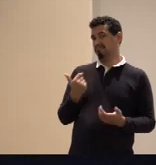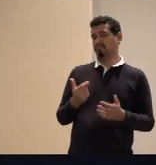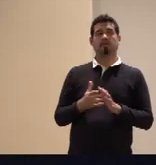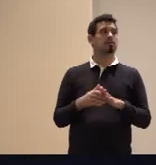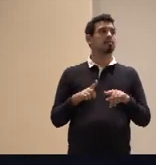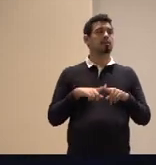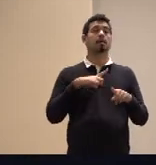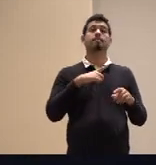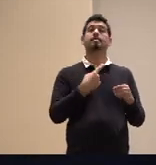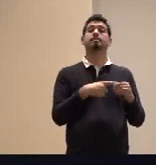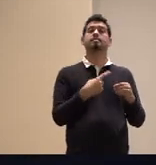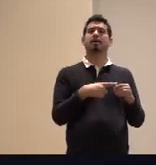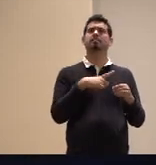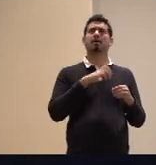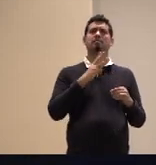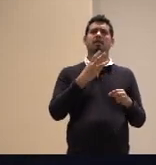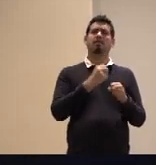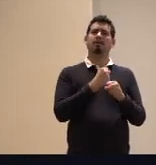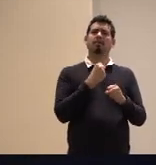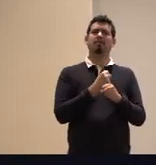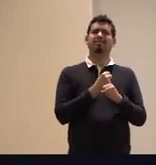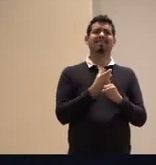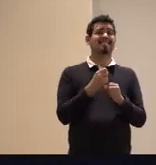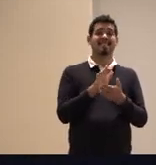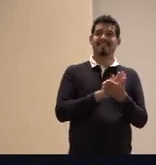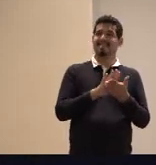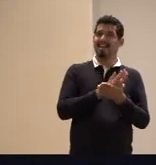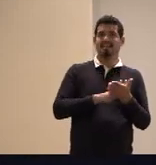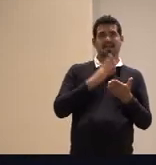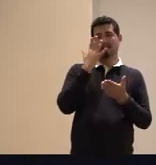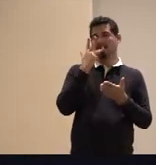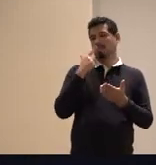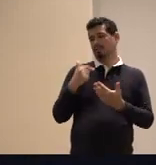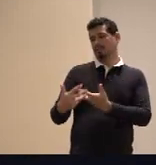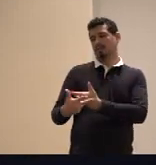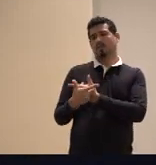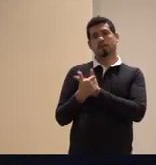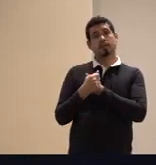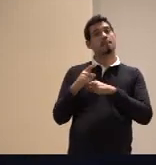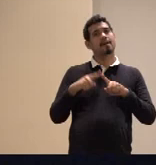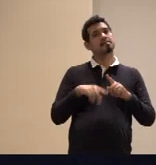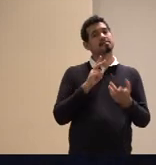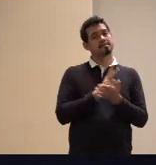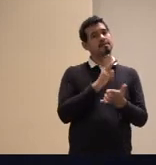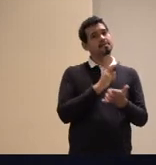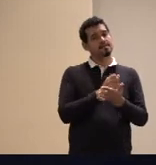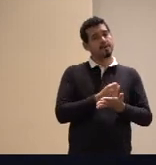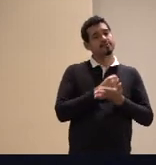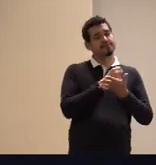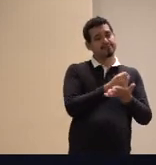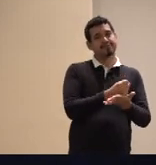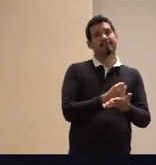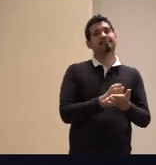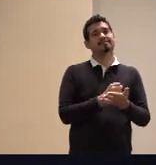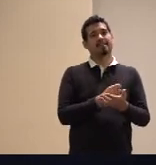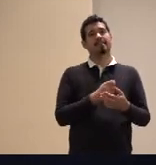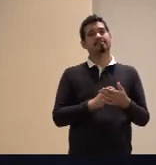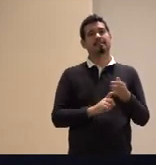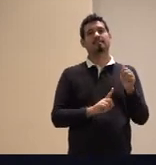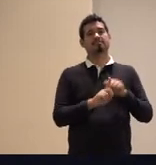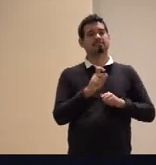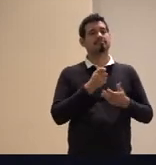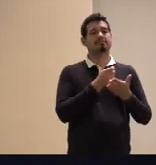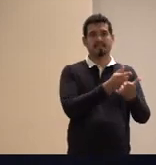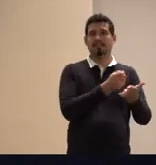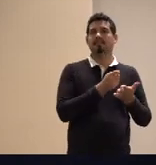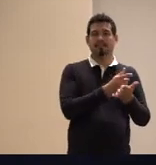Tem um município ali que faz 3 anos já que não tem nenhuma criança acolhida e ele continua contribuindo todo mês com aquele valor lá, sempre,